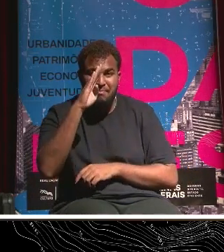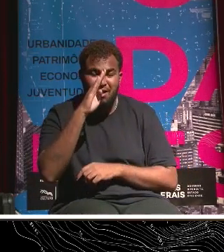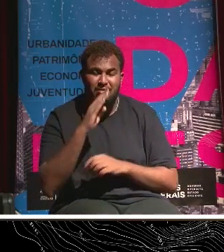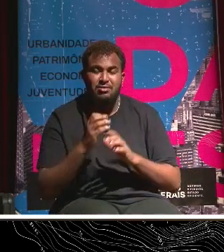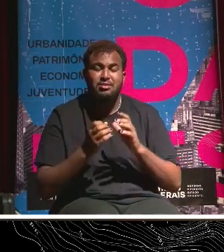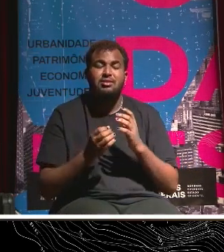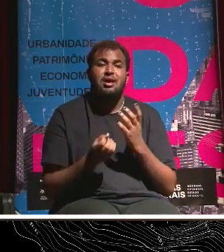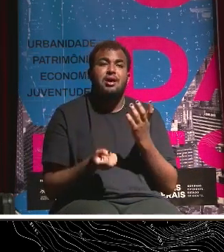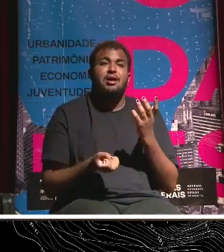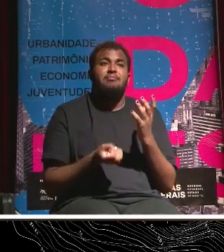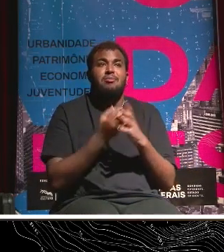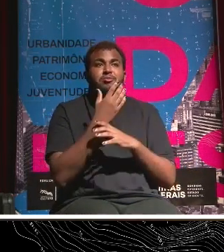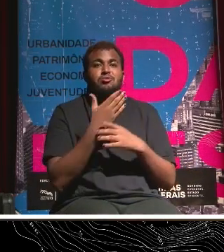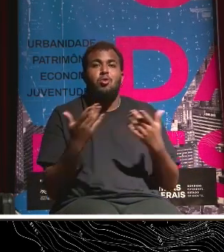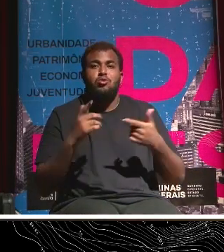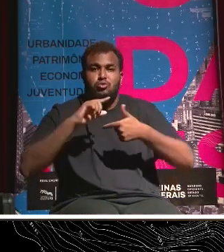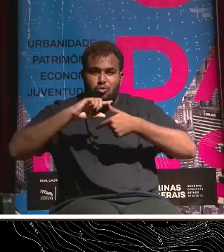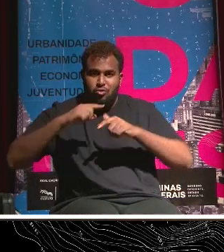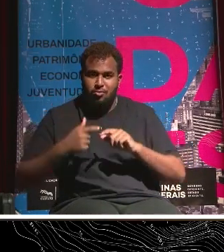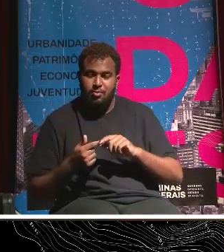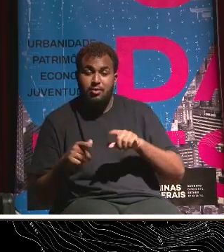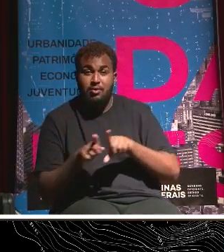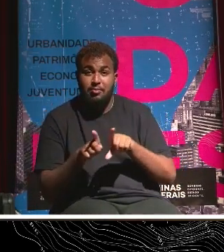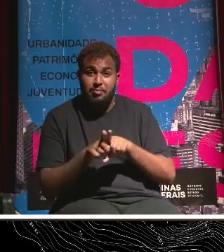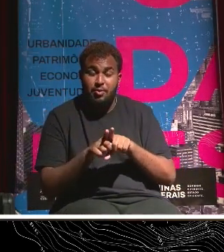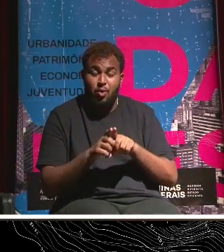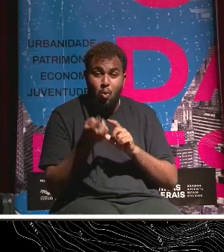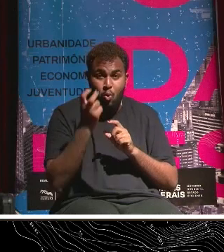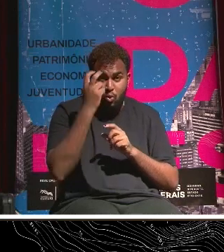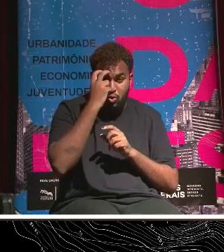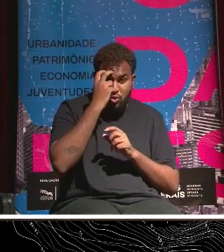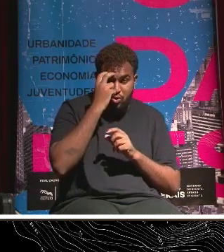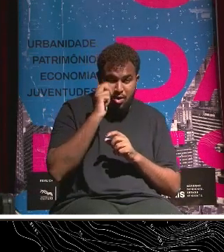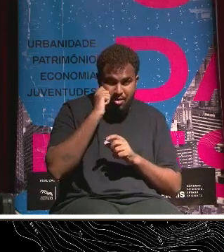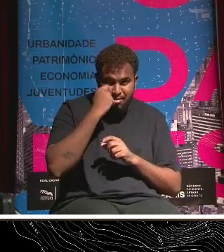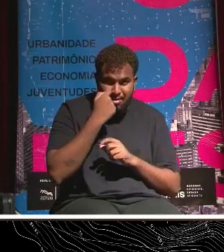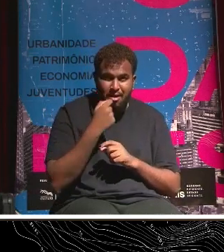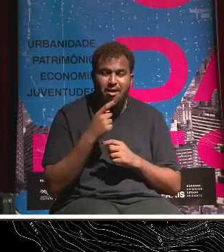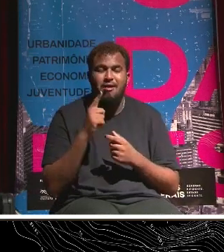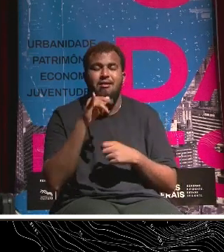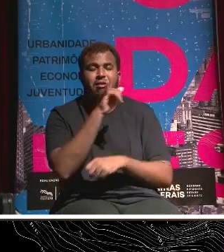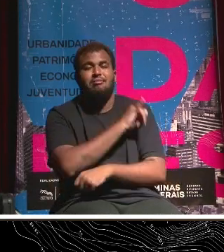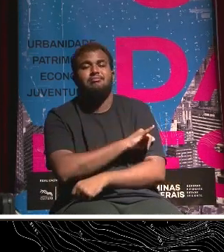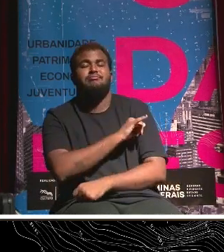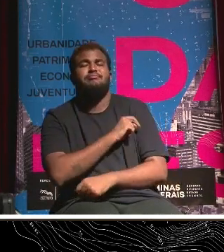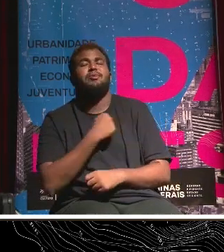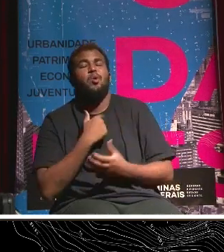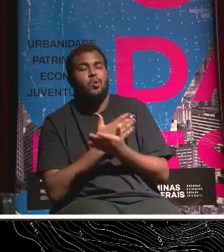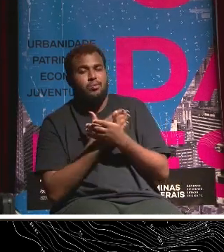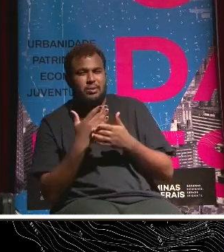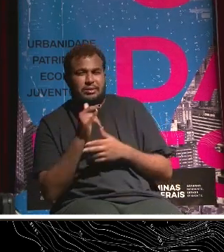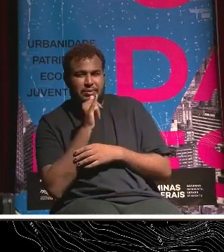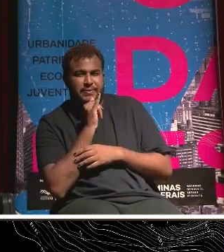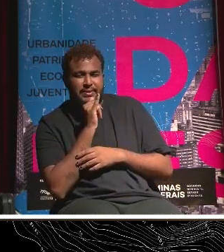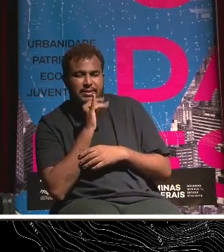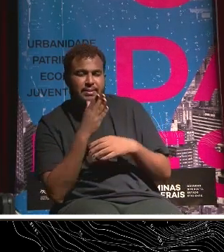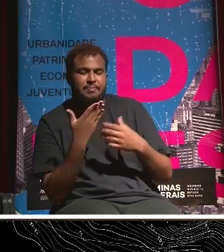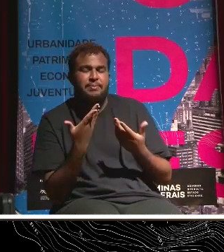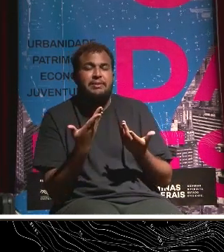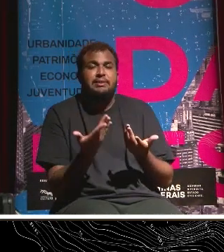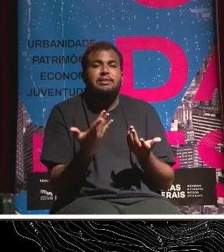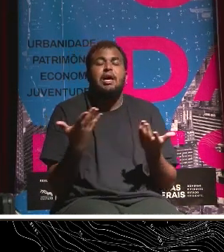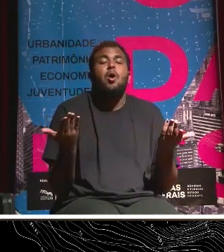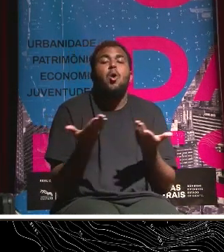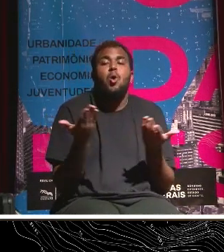produções contemporâneas da cultura negra, vamos dizer carioca, já que eu comecei com esse exemplo, mas ela é